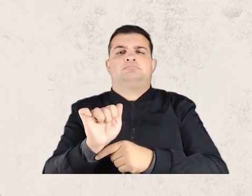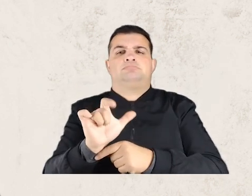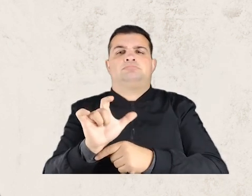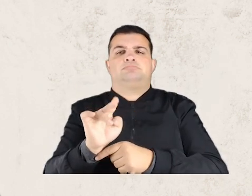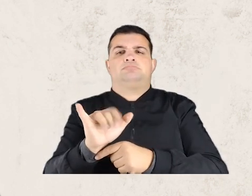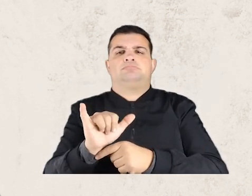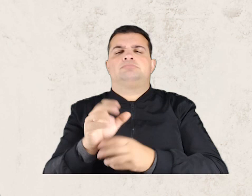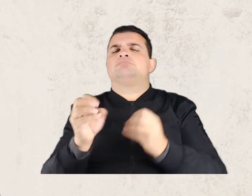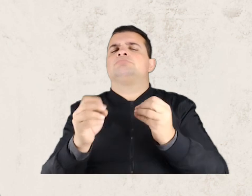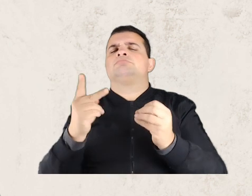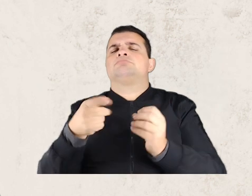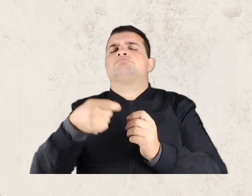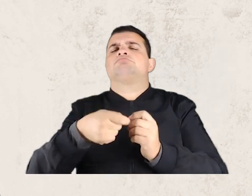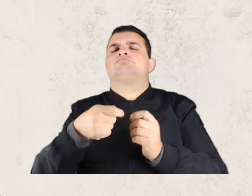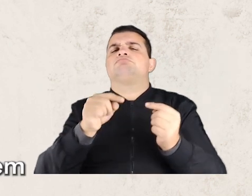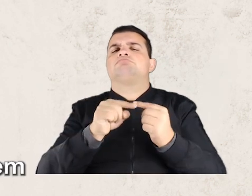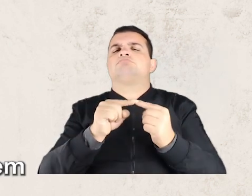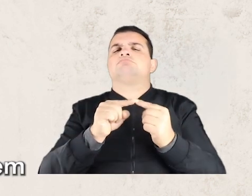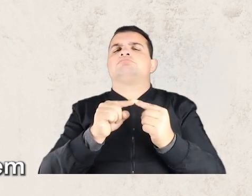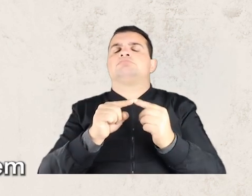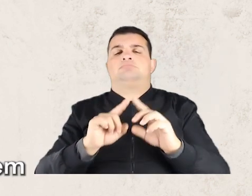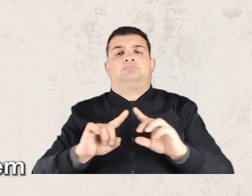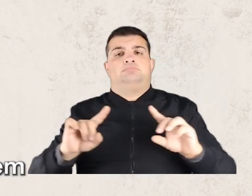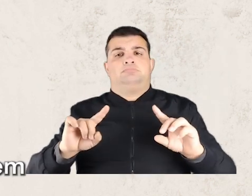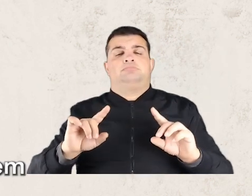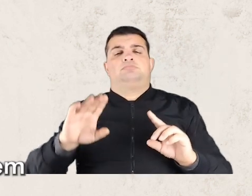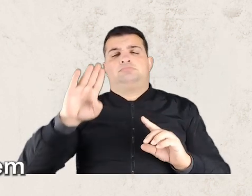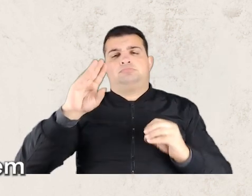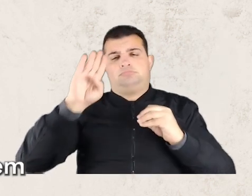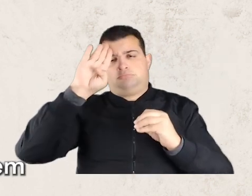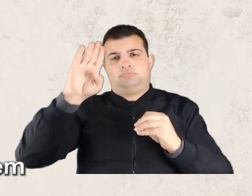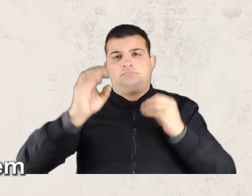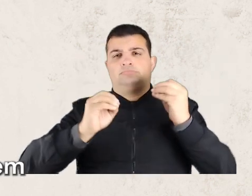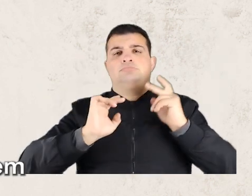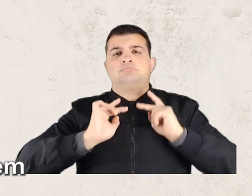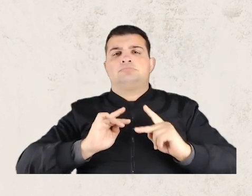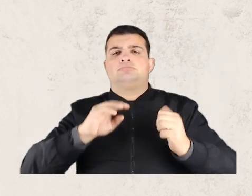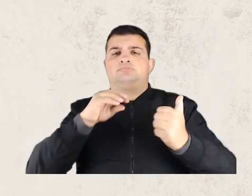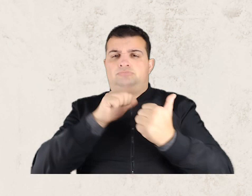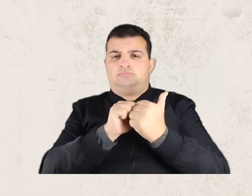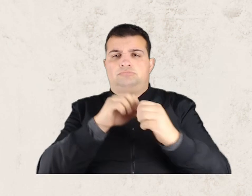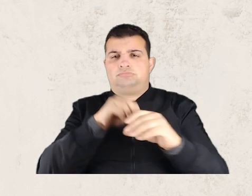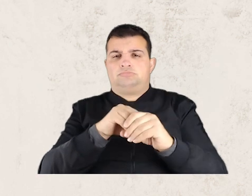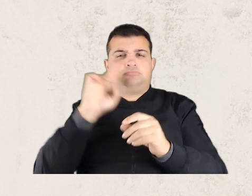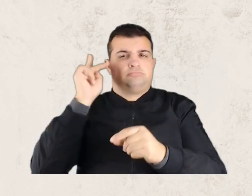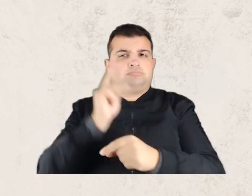A preocupação central deve ser, então, compreender como as pessoas se inserem no processo histórico. Segundo Silvia Lani, não